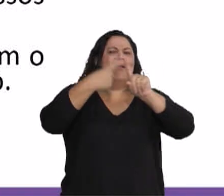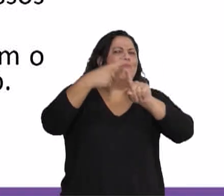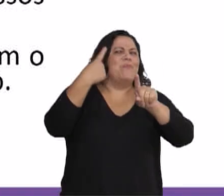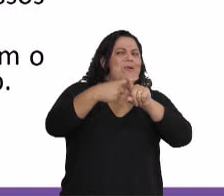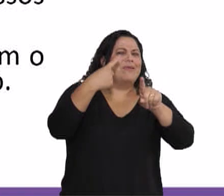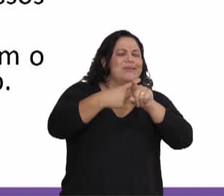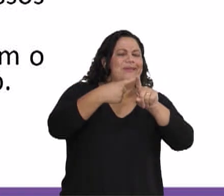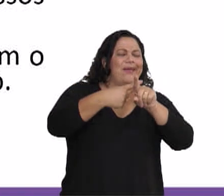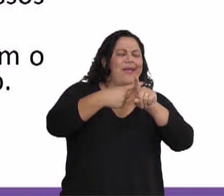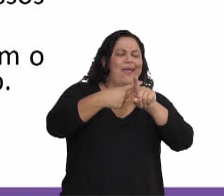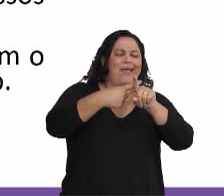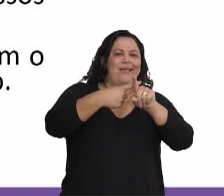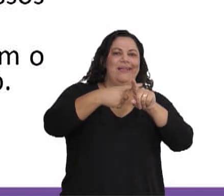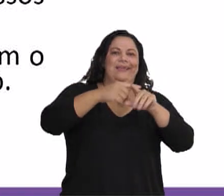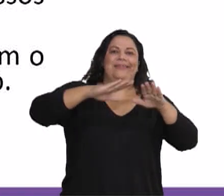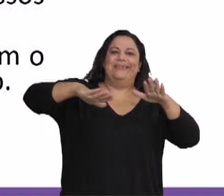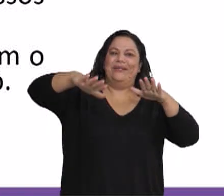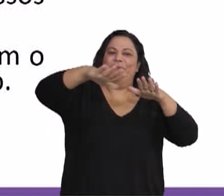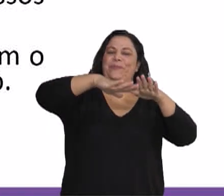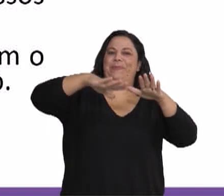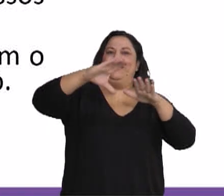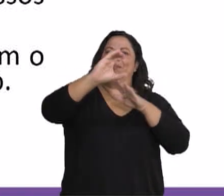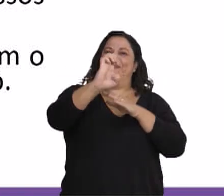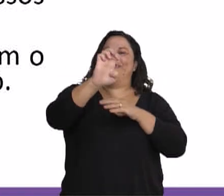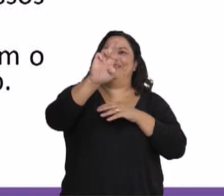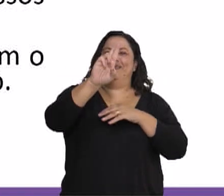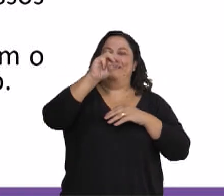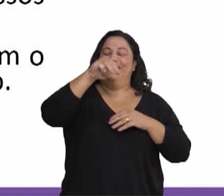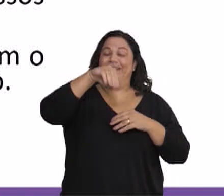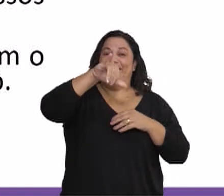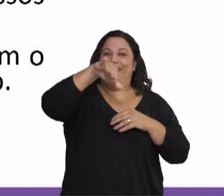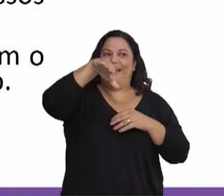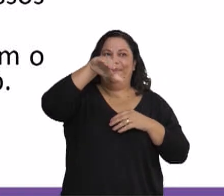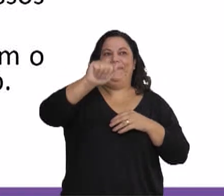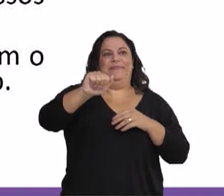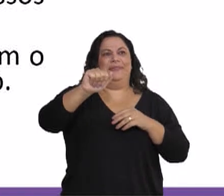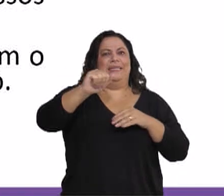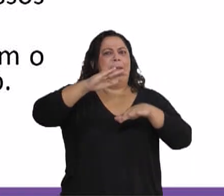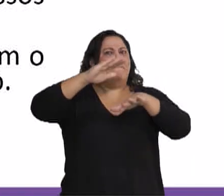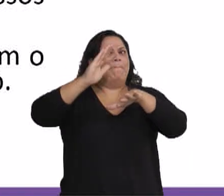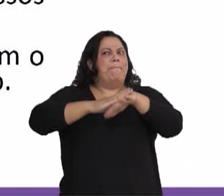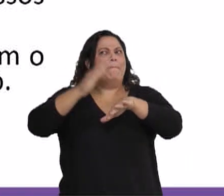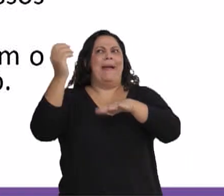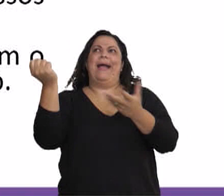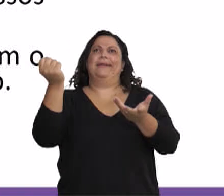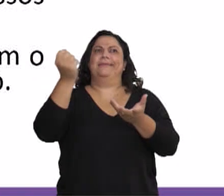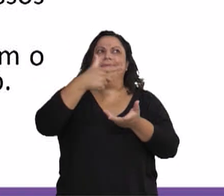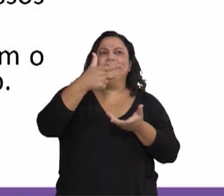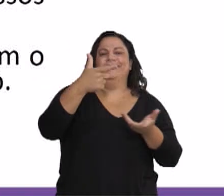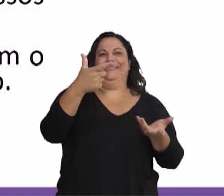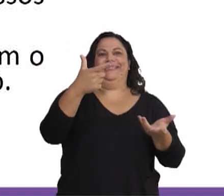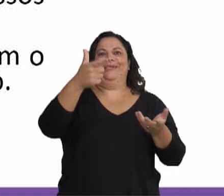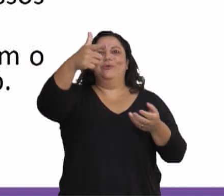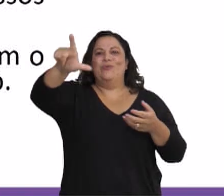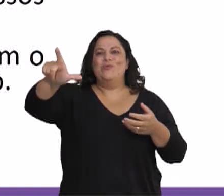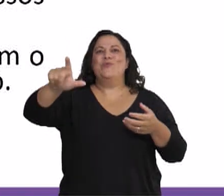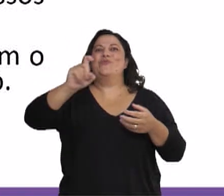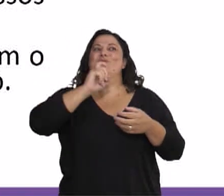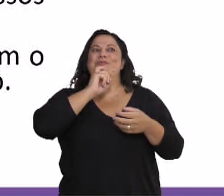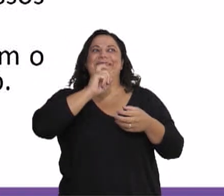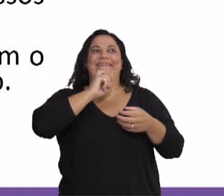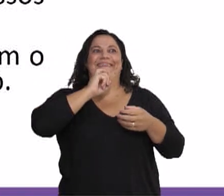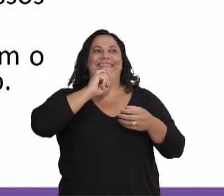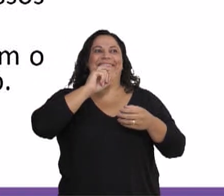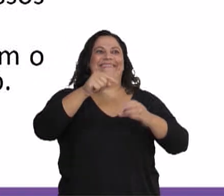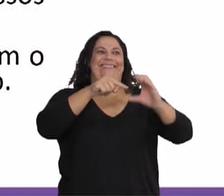Por isso, a sensação é mais fria no piso cerâmico. Letra C. Porque o piso de cerâmica no quarto dá um tom,